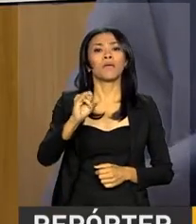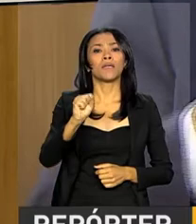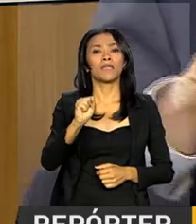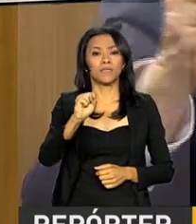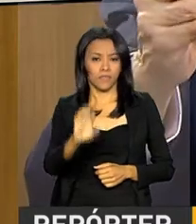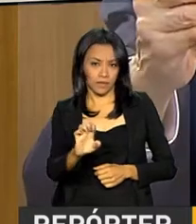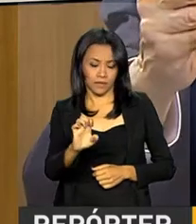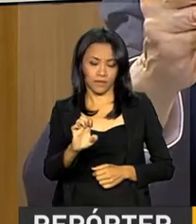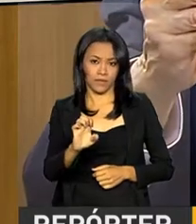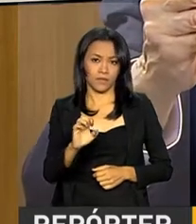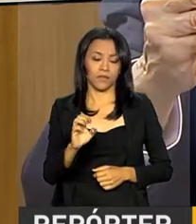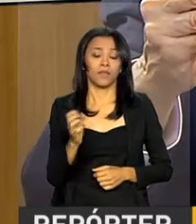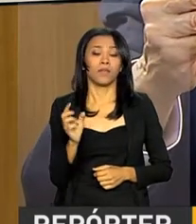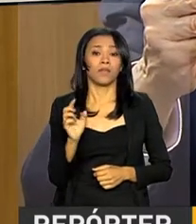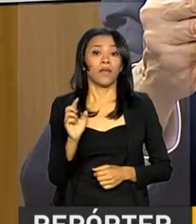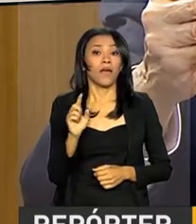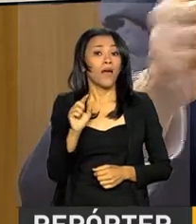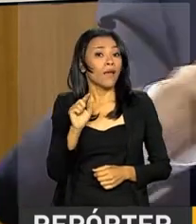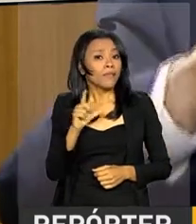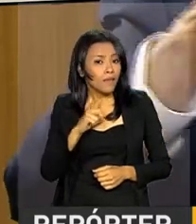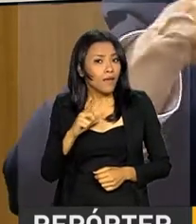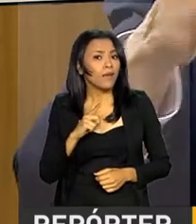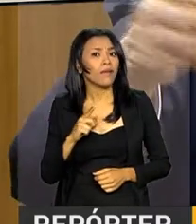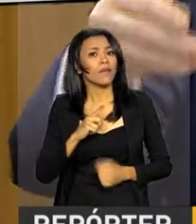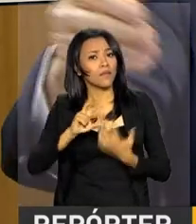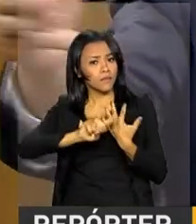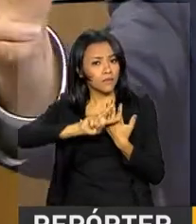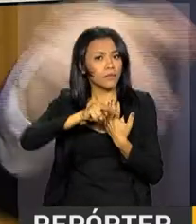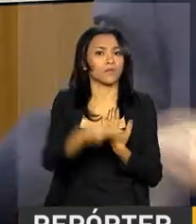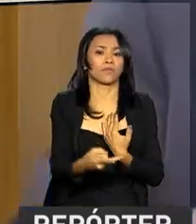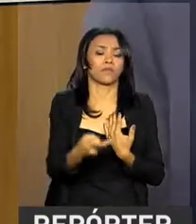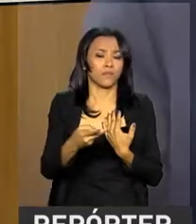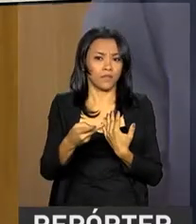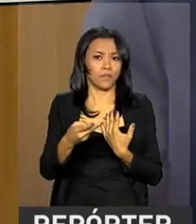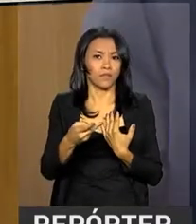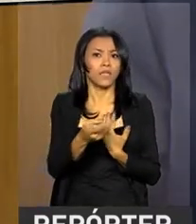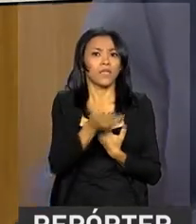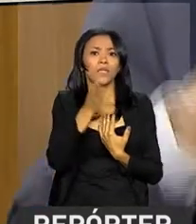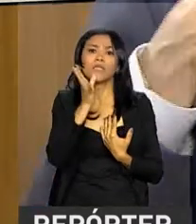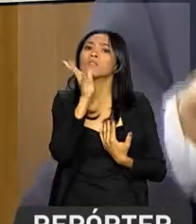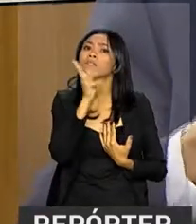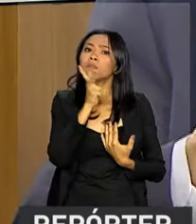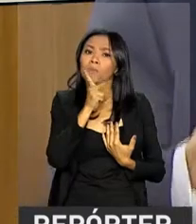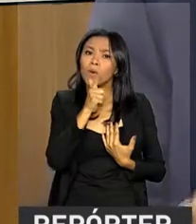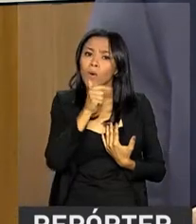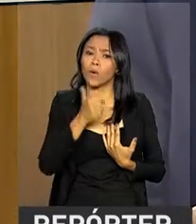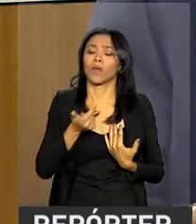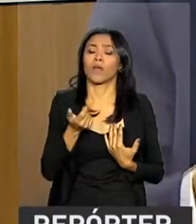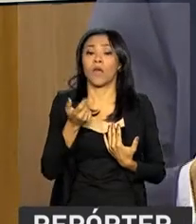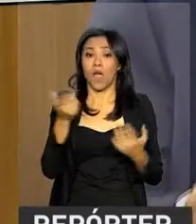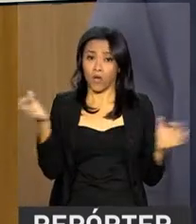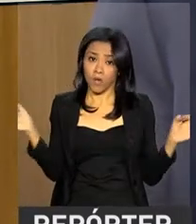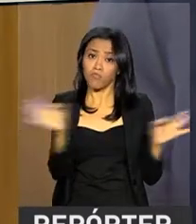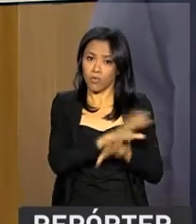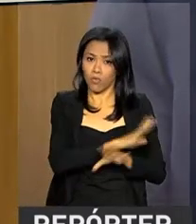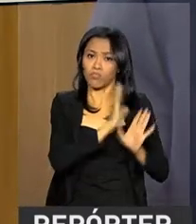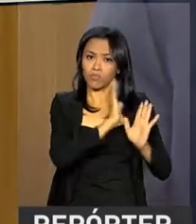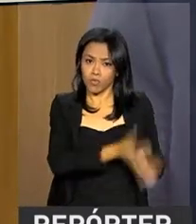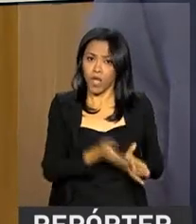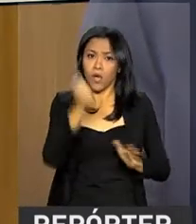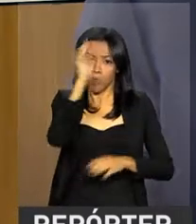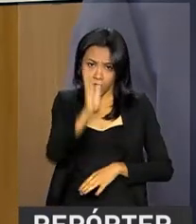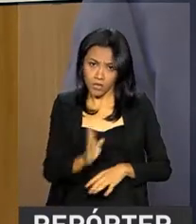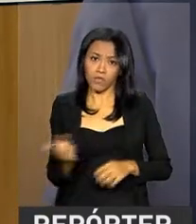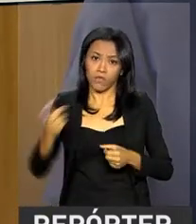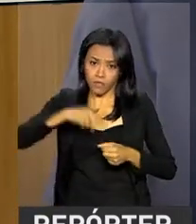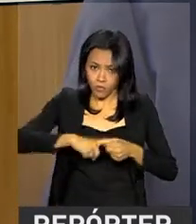profundidade, ela tem os seus efeitos que se prolongam por algum tempo. Agora, a crise em si já acabou, o Brasil já está